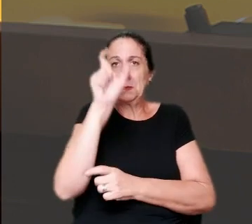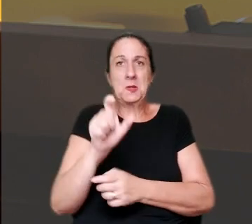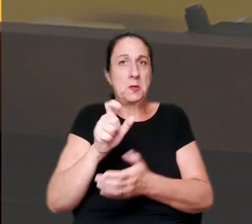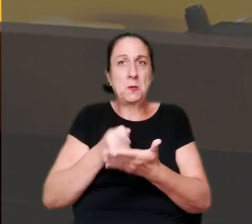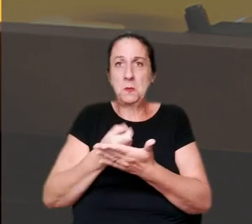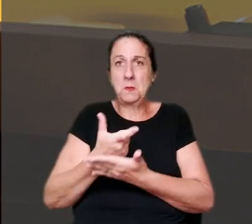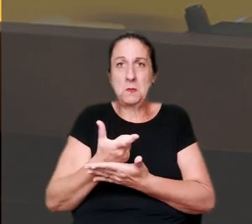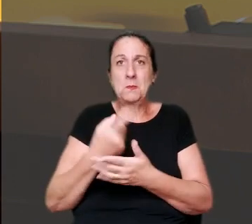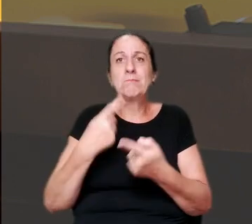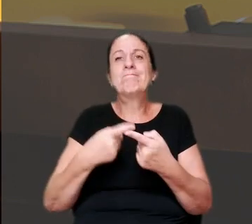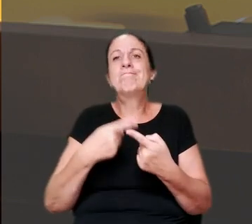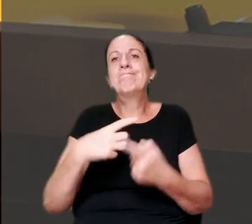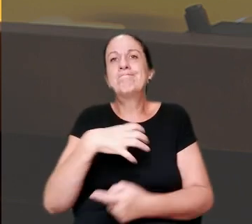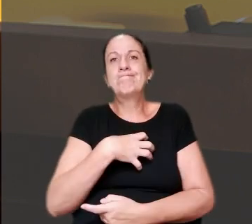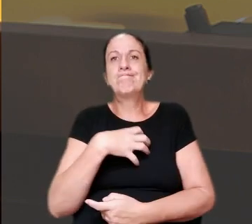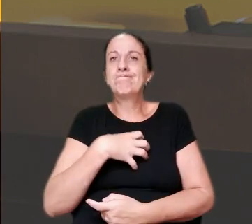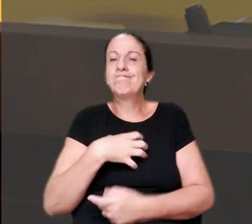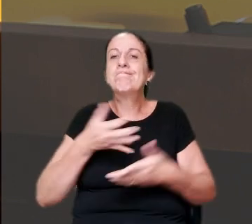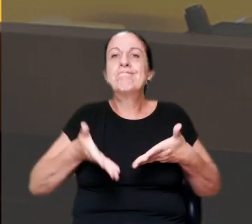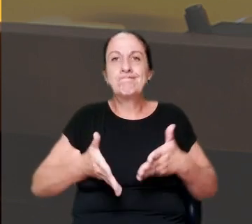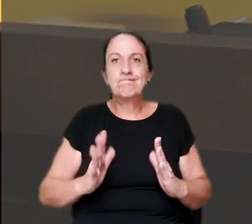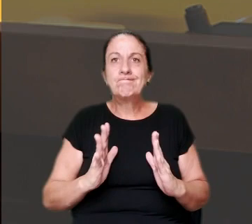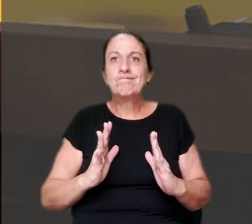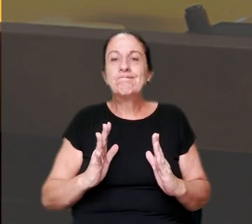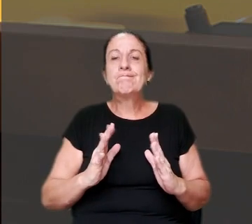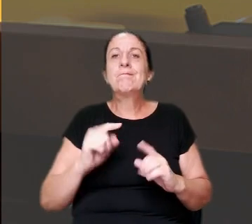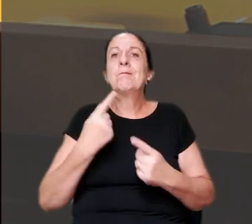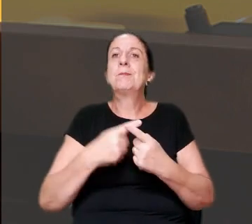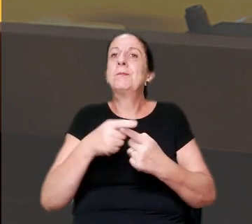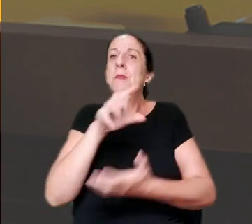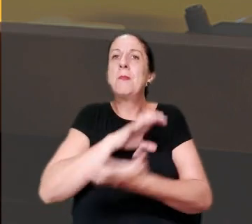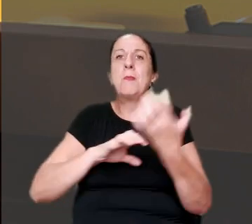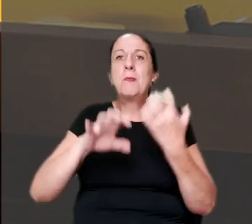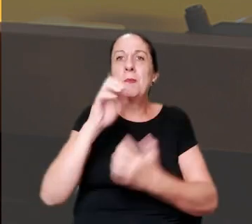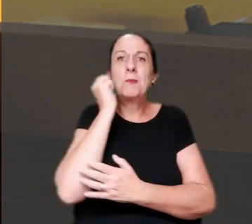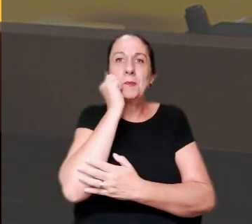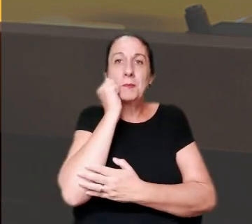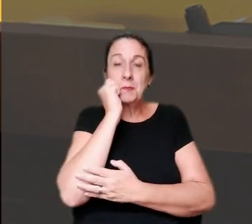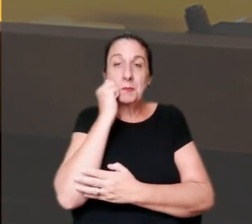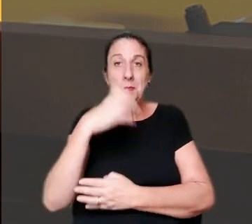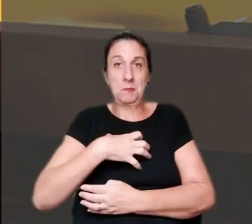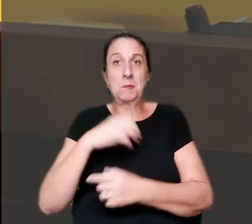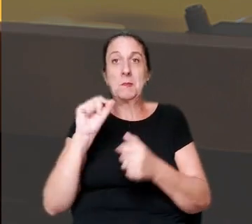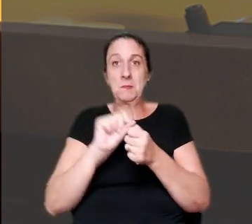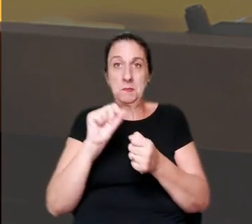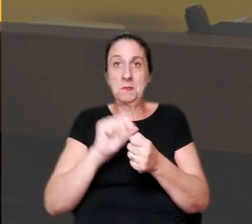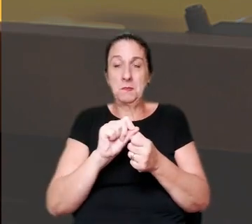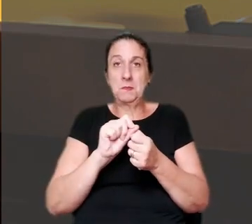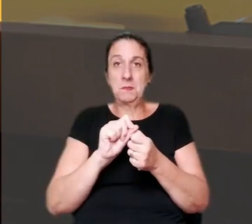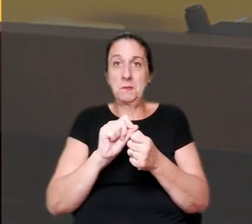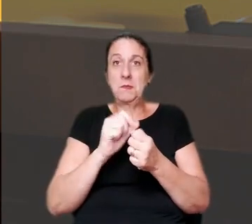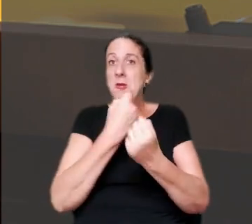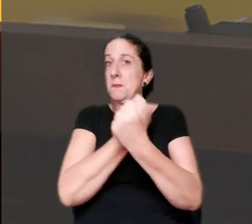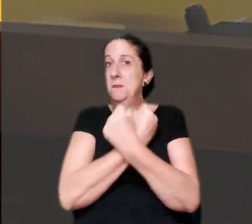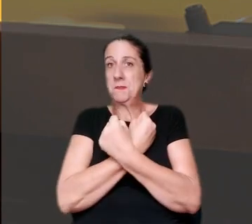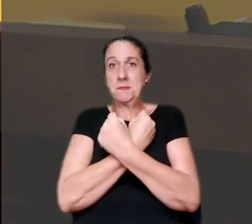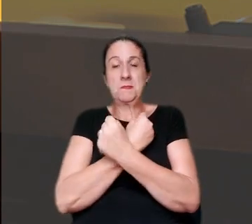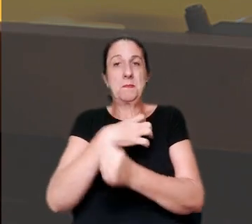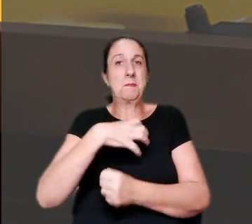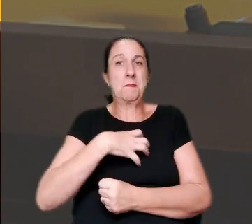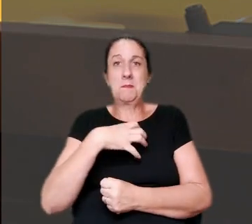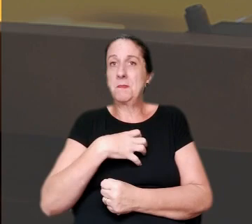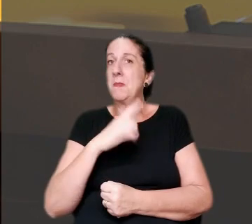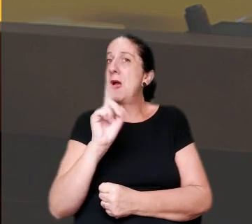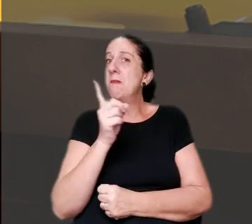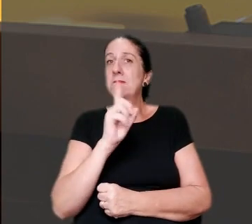comprador, porque era baiano. E por causa dessas revoltas que os negros baianos faziam, os escravos